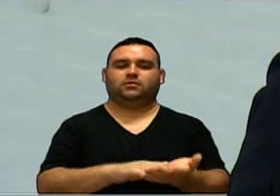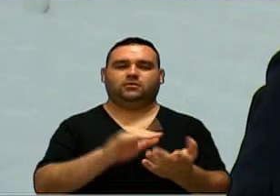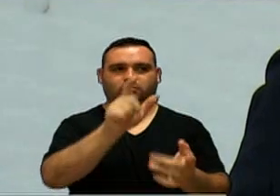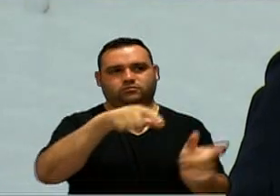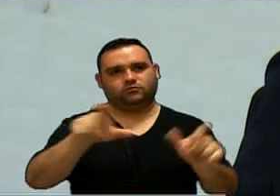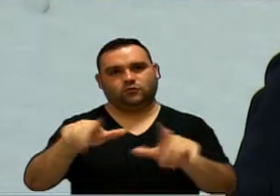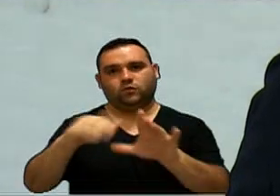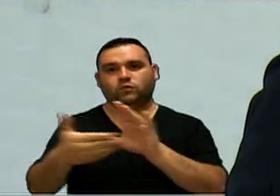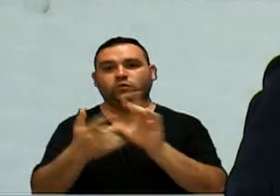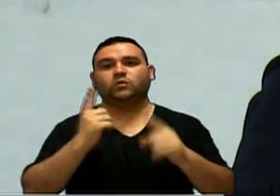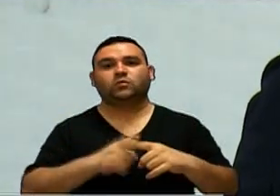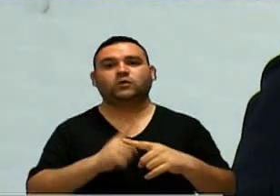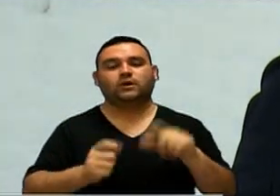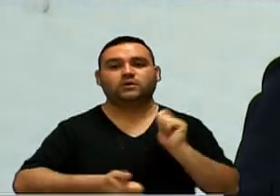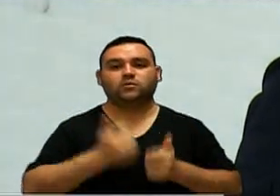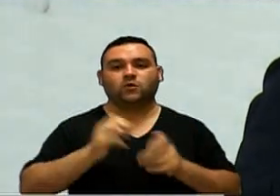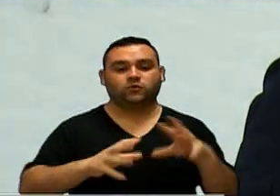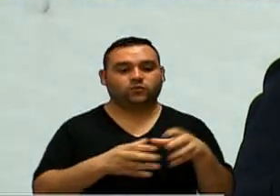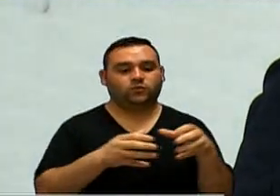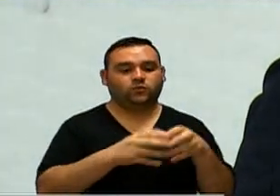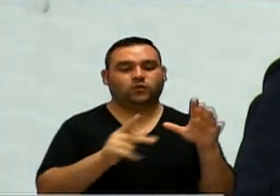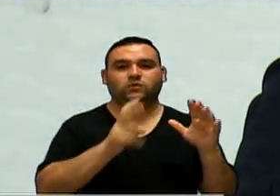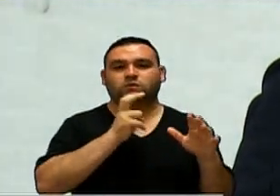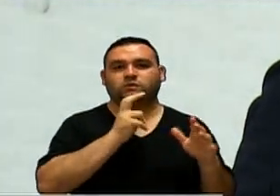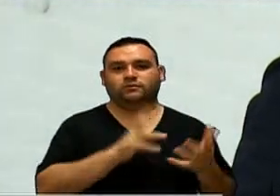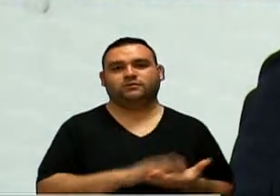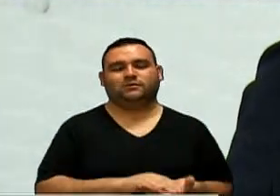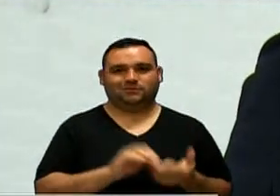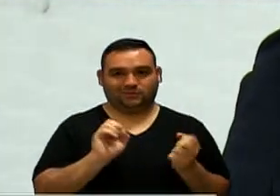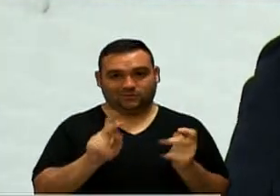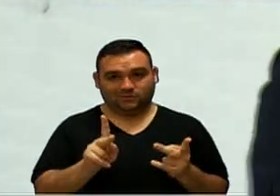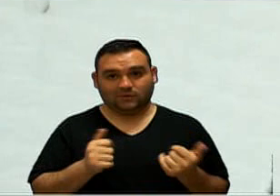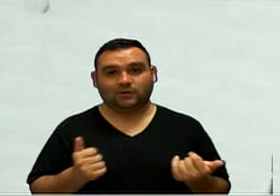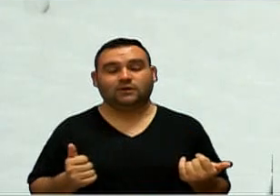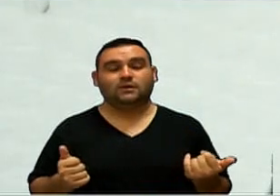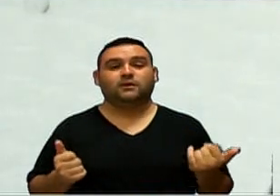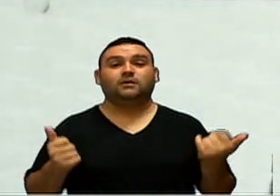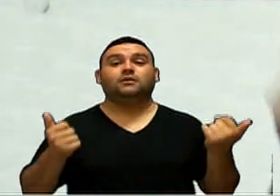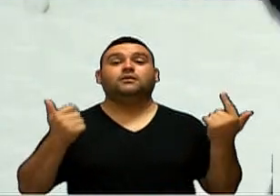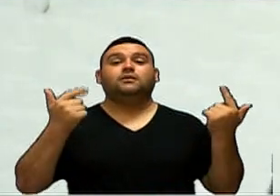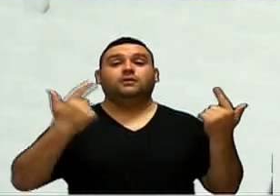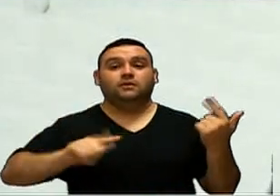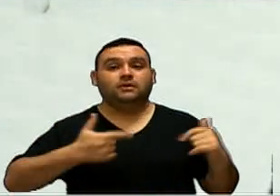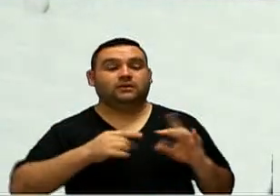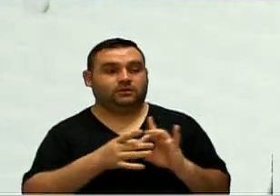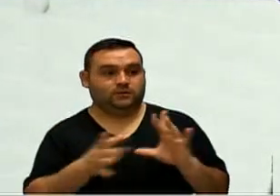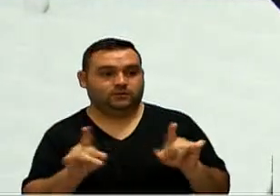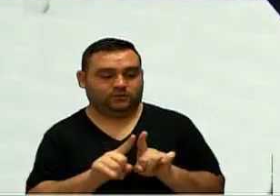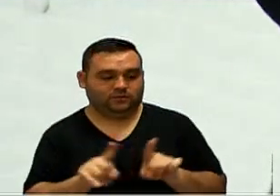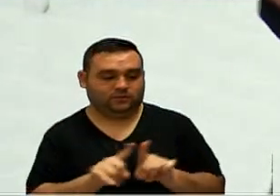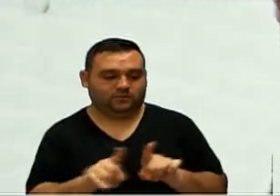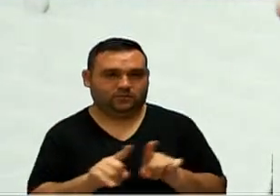homenageados pelo esporte público de Sorocaba. Tá? Se vocês me permitem,